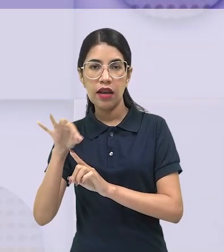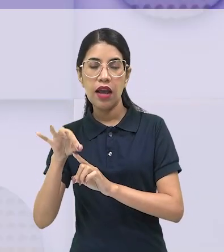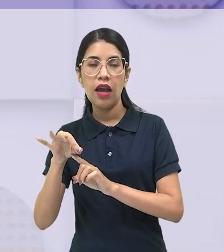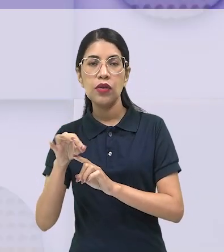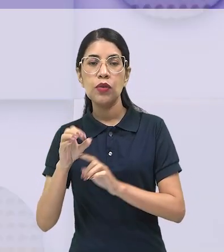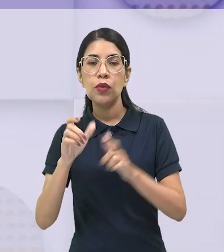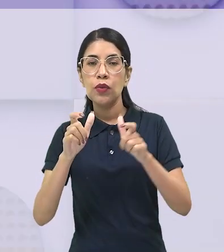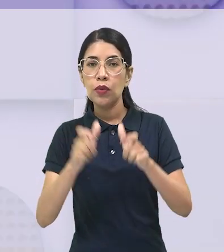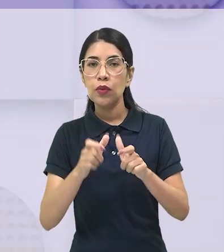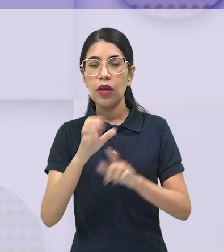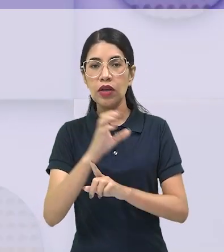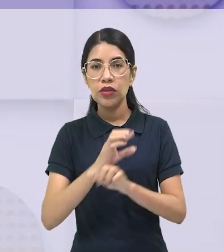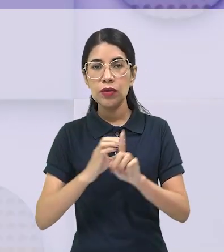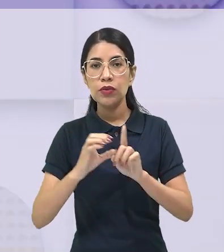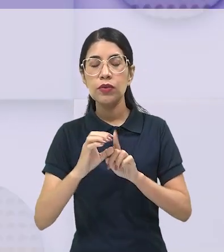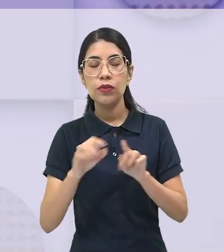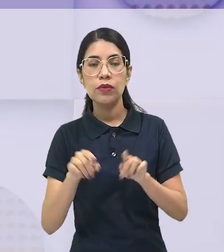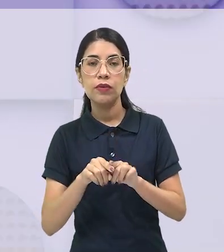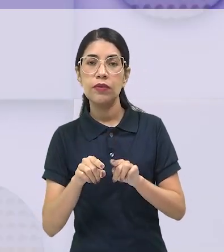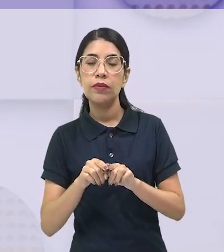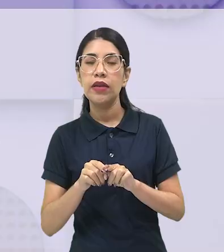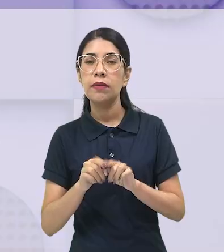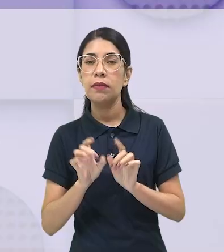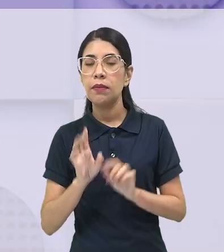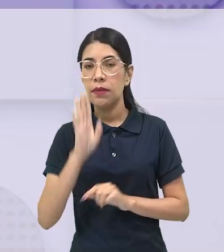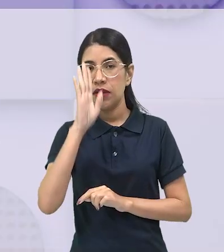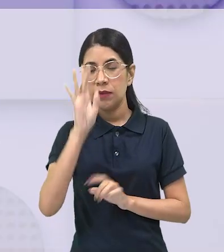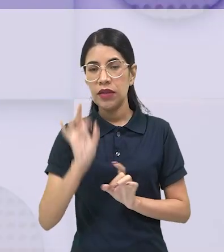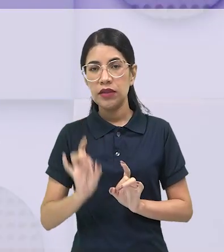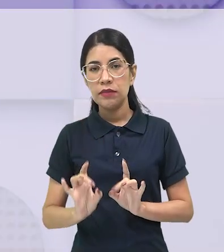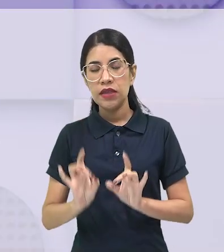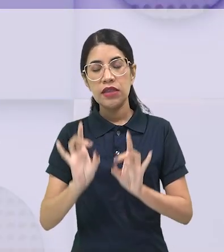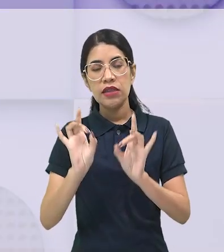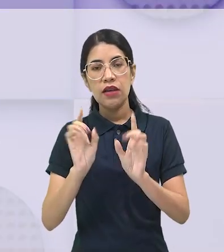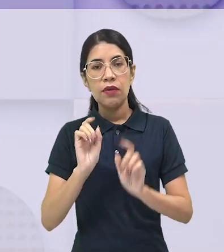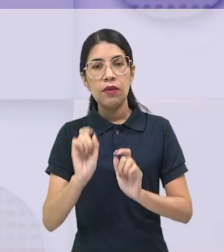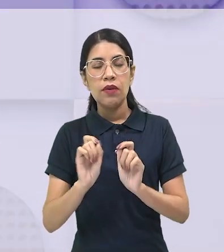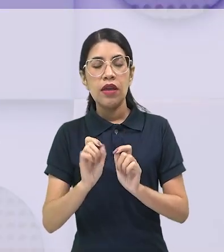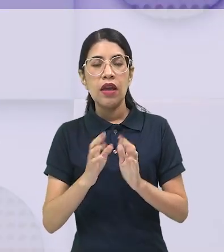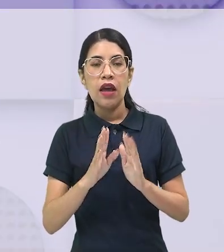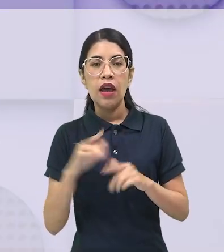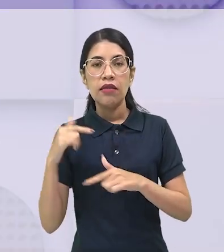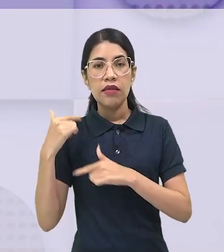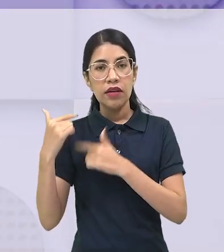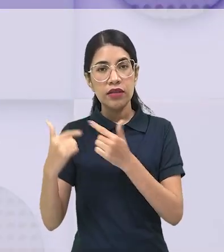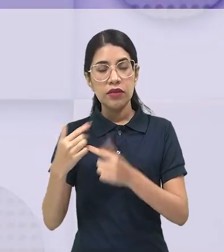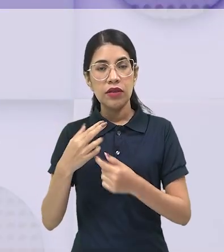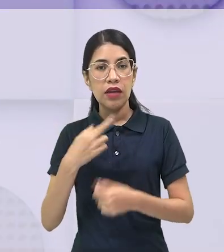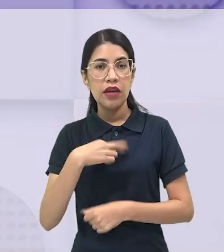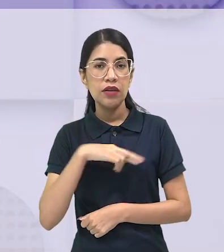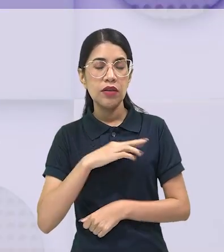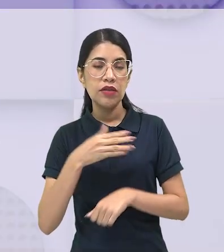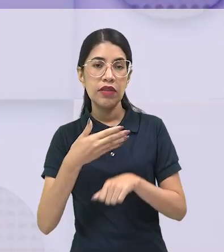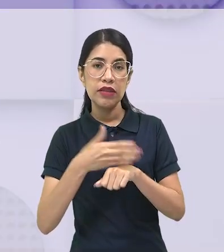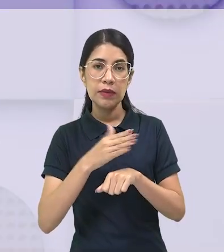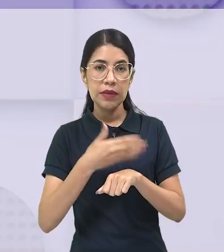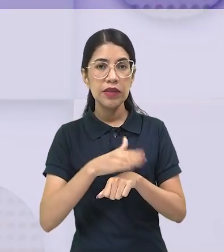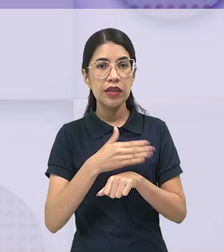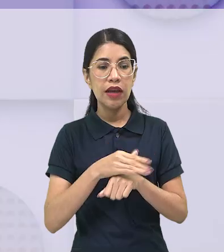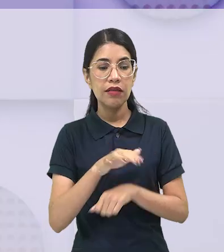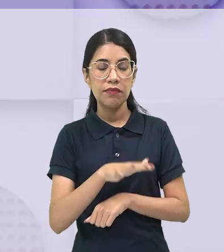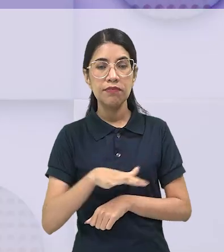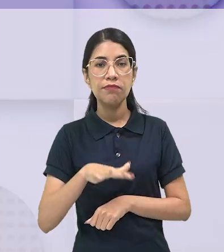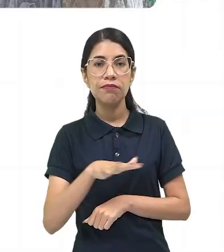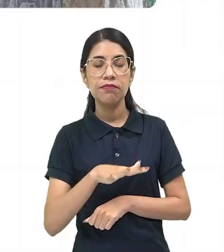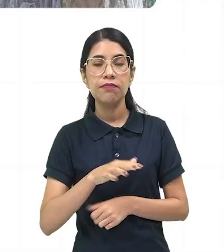de culto, aonde de uma forma especial aquela religião, aquela tradição religiosa é praticada. E